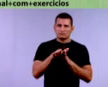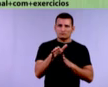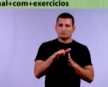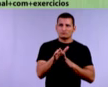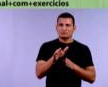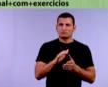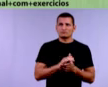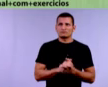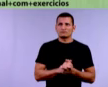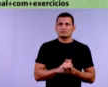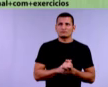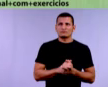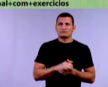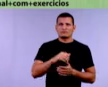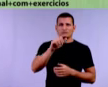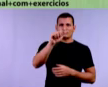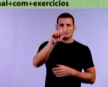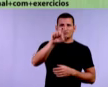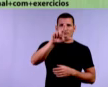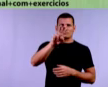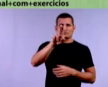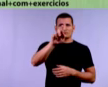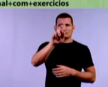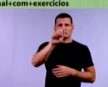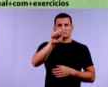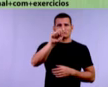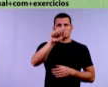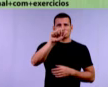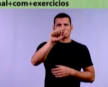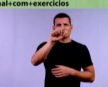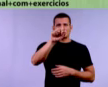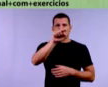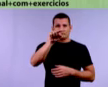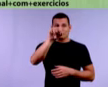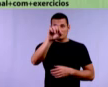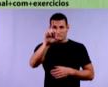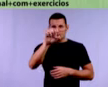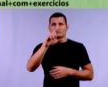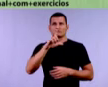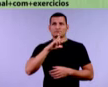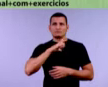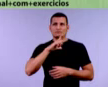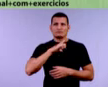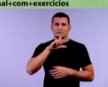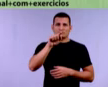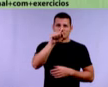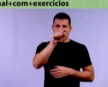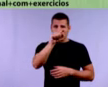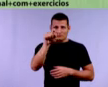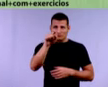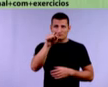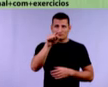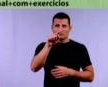O aluga-se tem hífen, tá, pessoal? Foi até uma pergunta. Bem, aluga-se ou alugam-se apartamentos? A dica